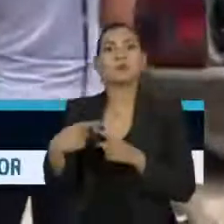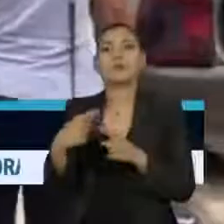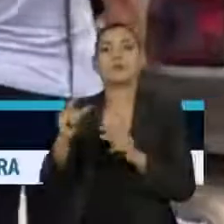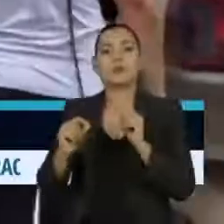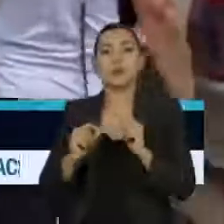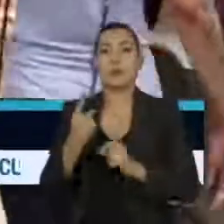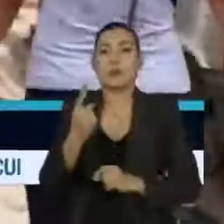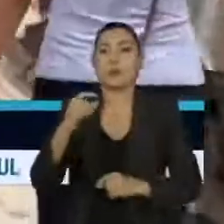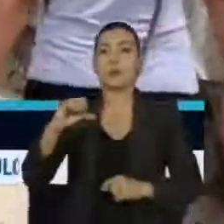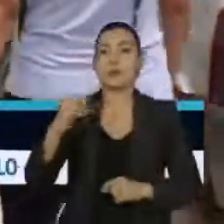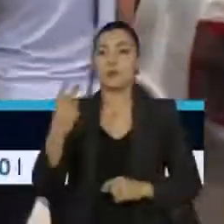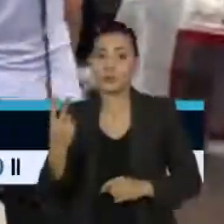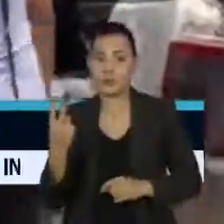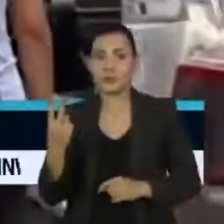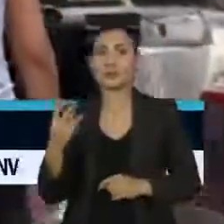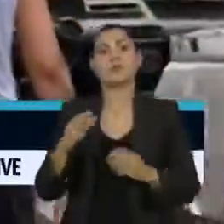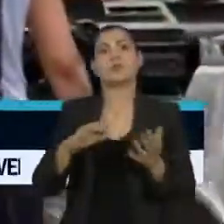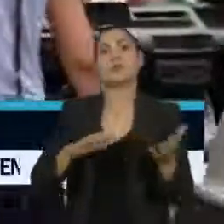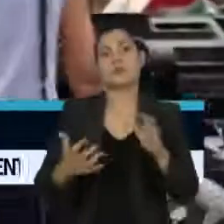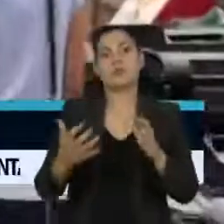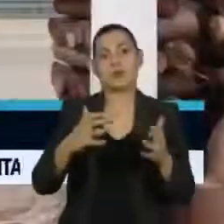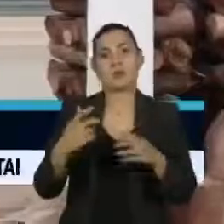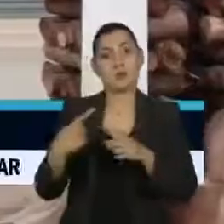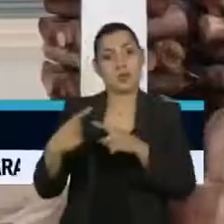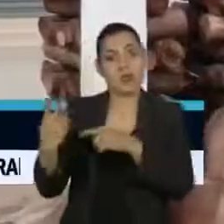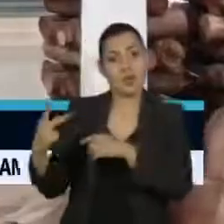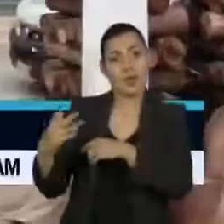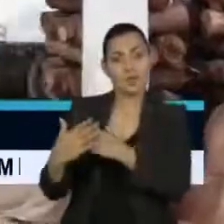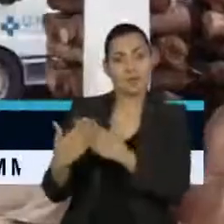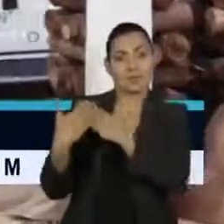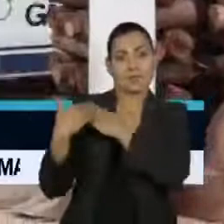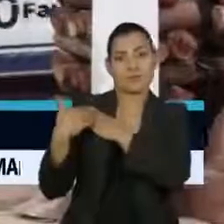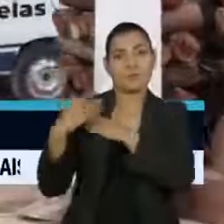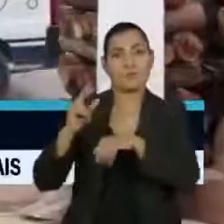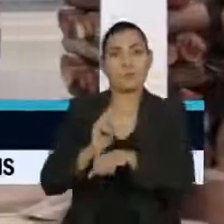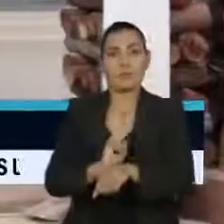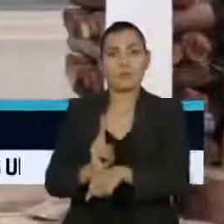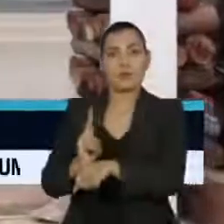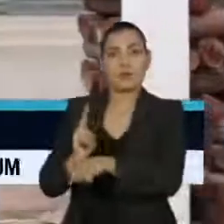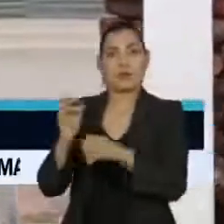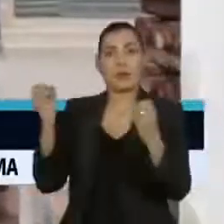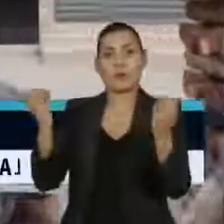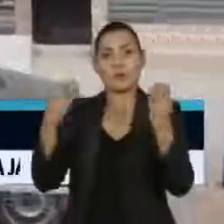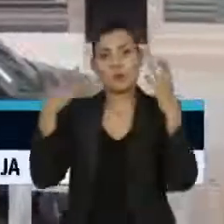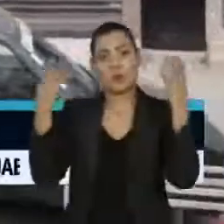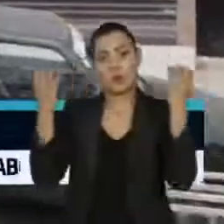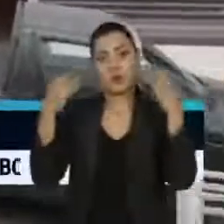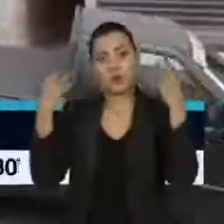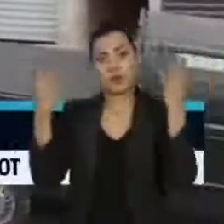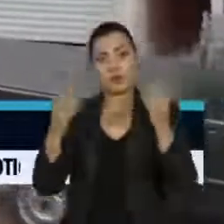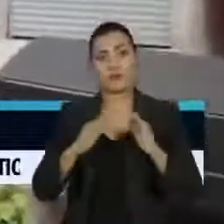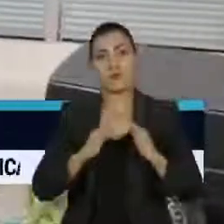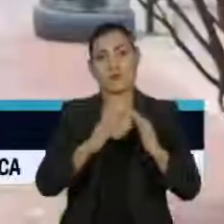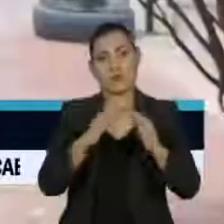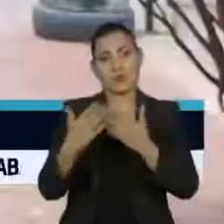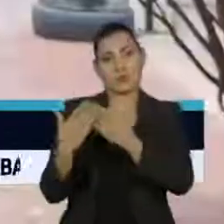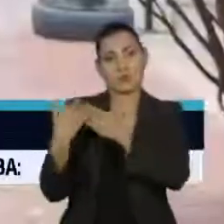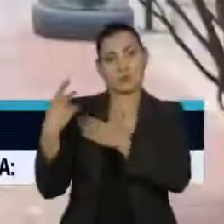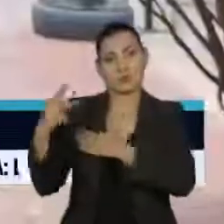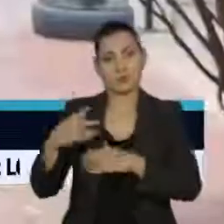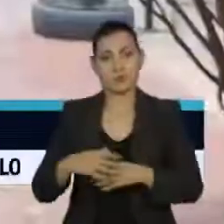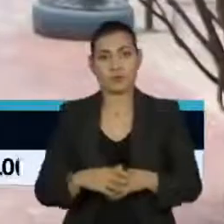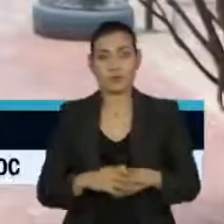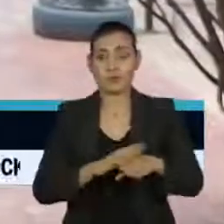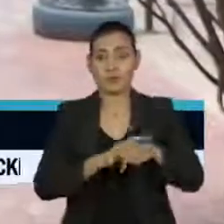como a 192 de Paraisópolis. Cabe a ela gerenciar o serviço de ambulância da própria comunidade.